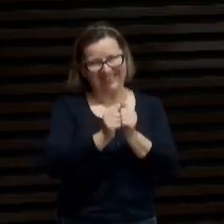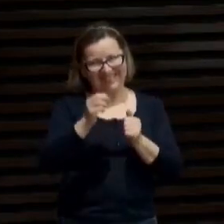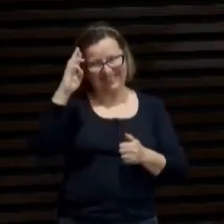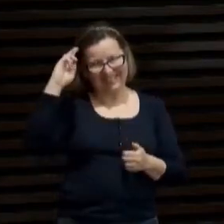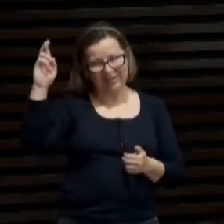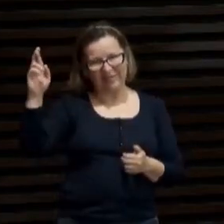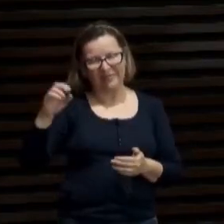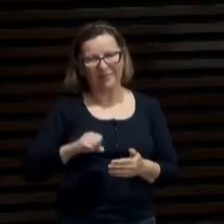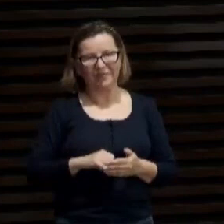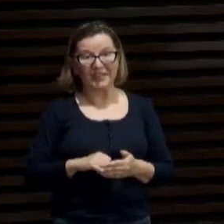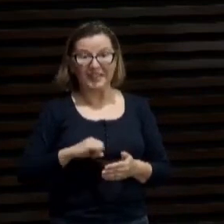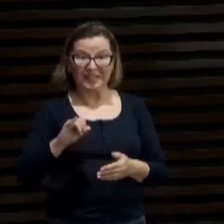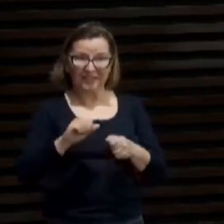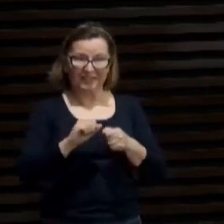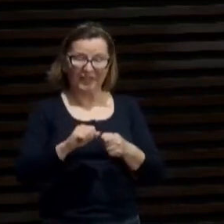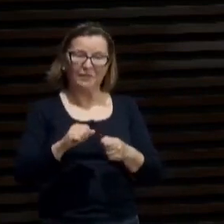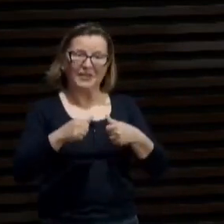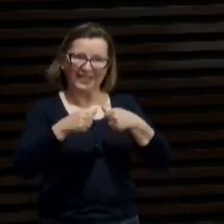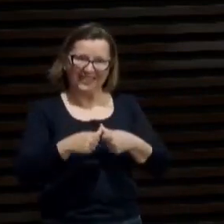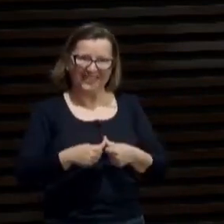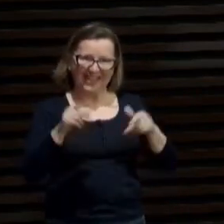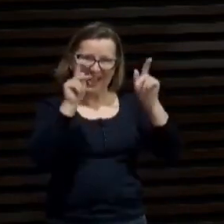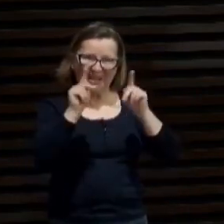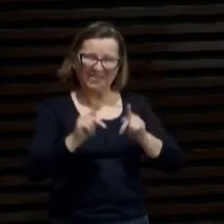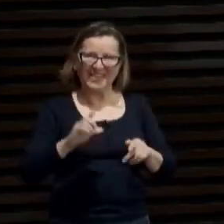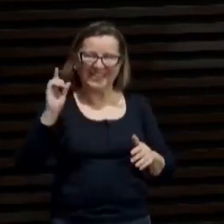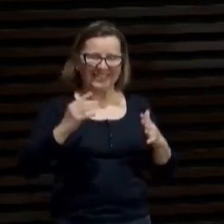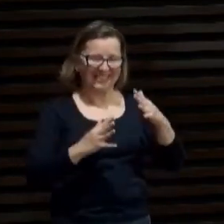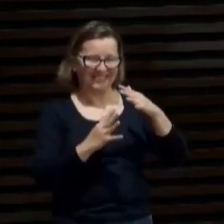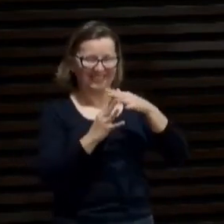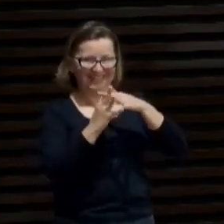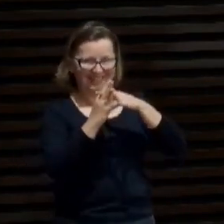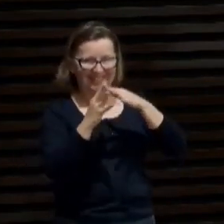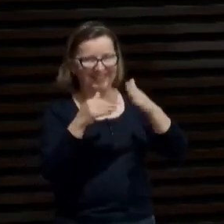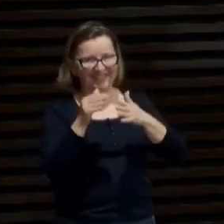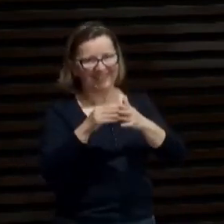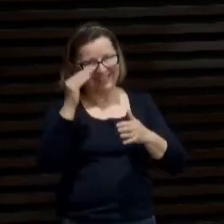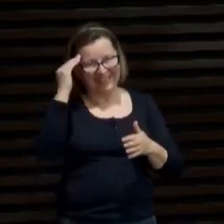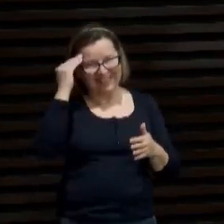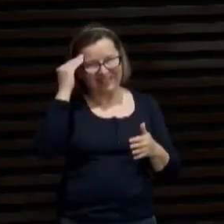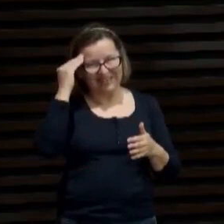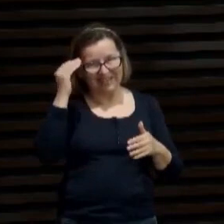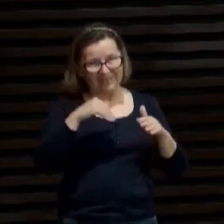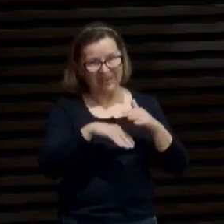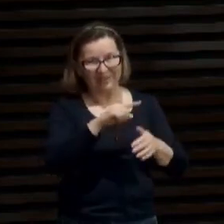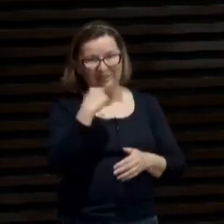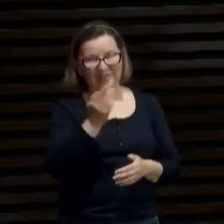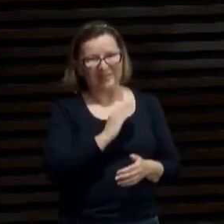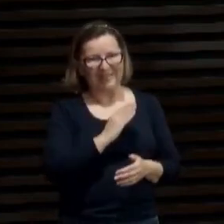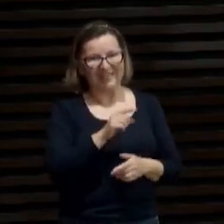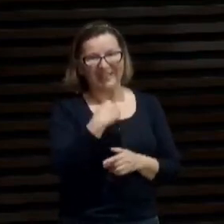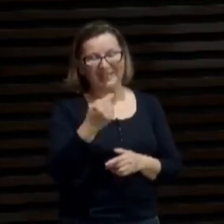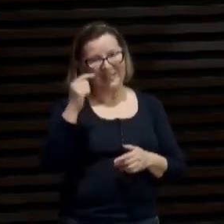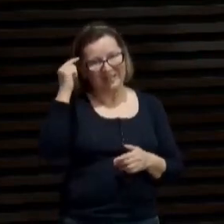Se nós procedermos assim, a paz de Deus, que excede todo entendimento, guardará o nosso coração e a nossa mente em Cristo